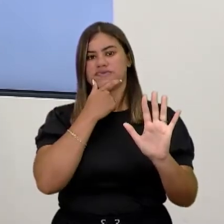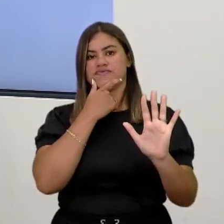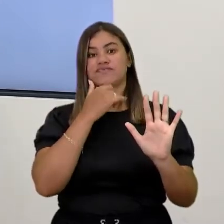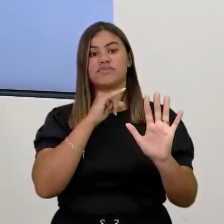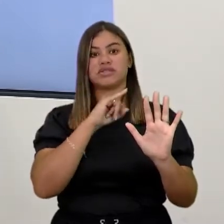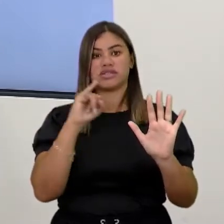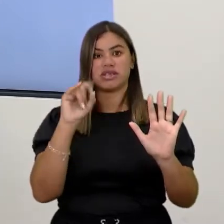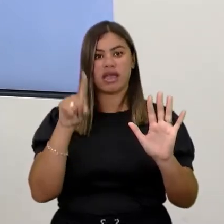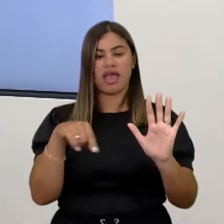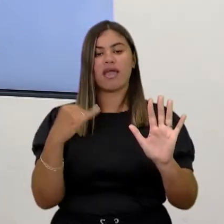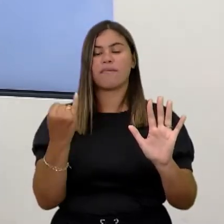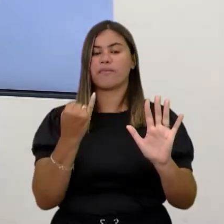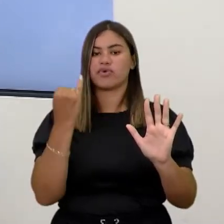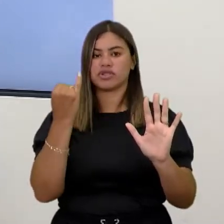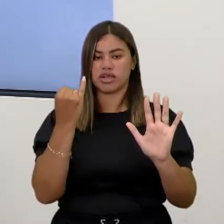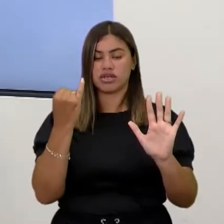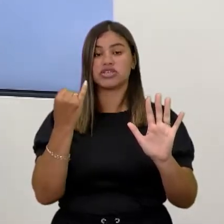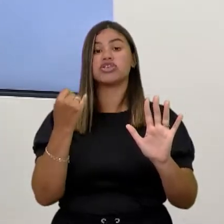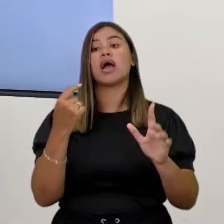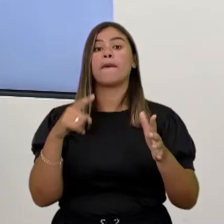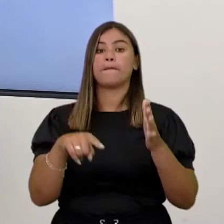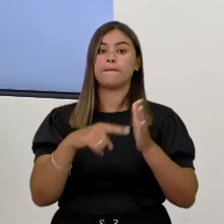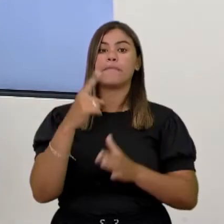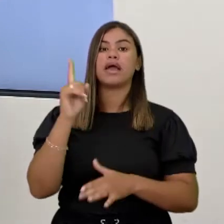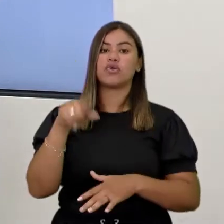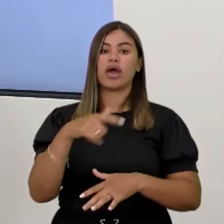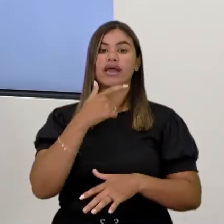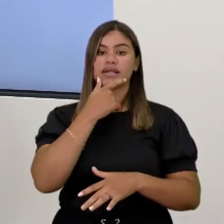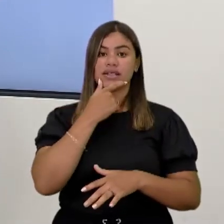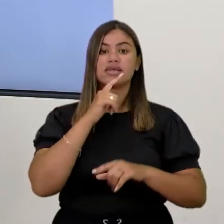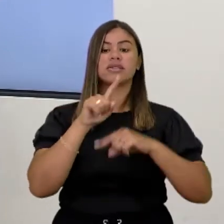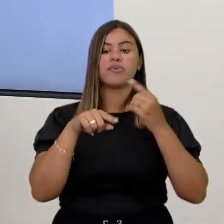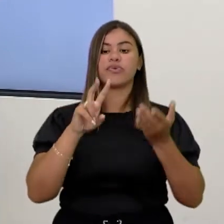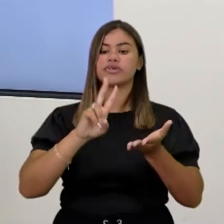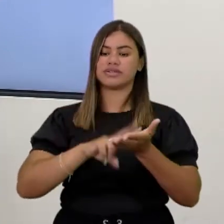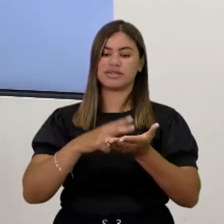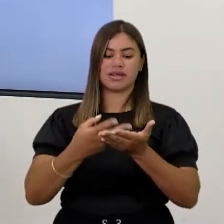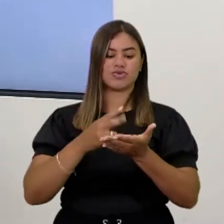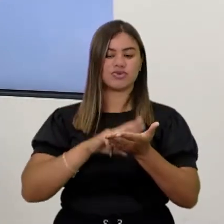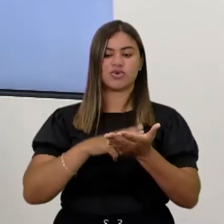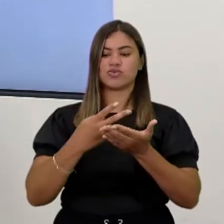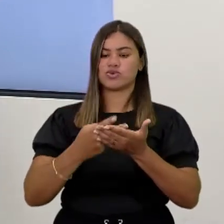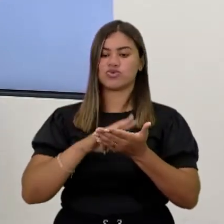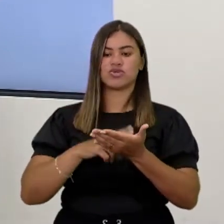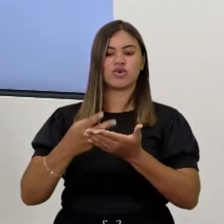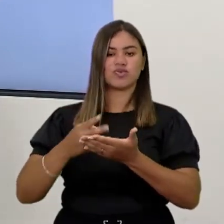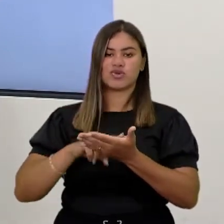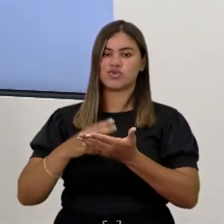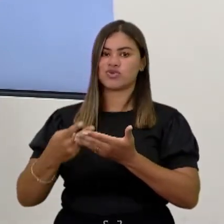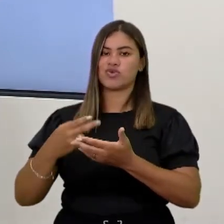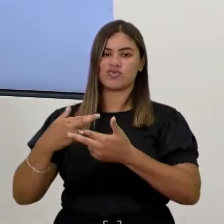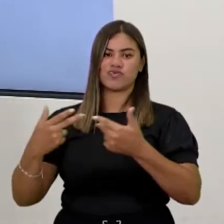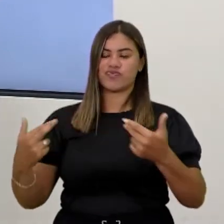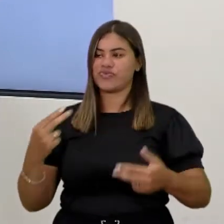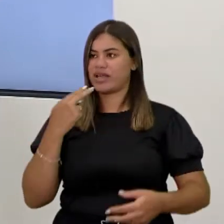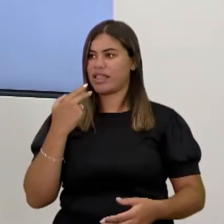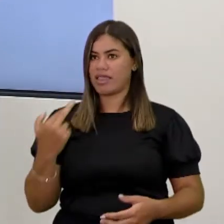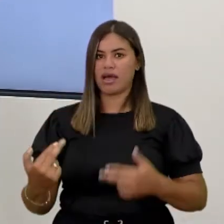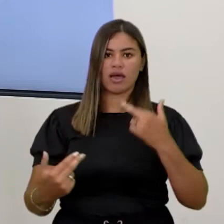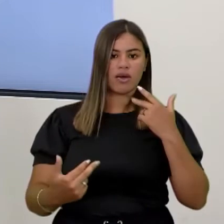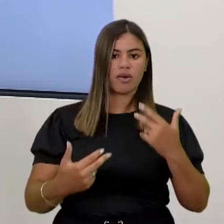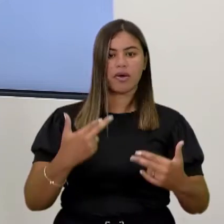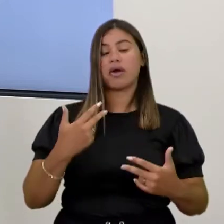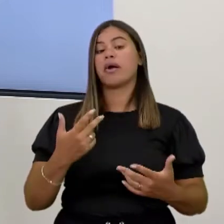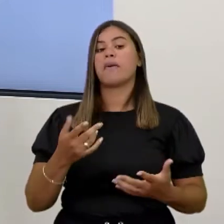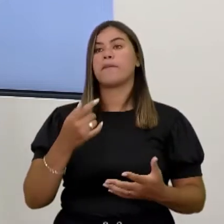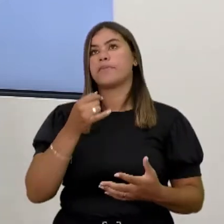língua inglesa, para depois de muitas traduções, talvez traduções vindas de traduções, traduz, sei lá, do japonês